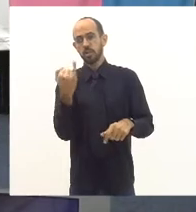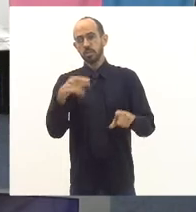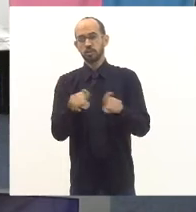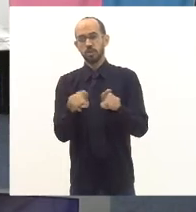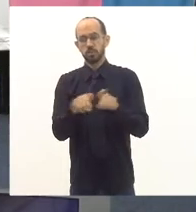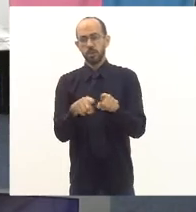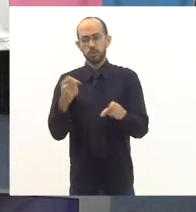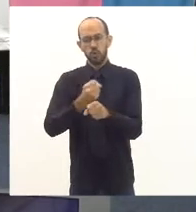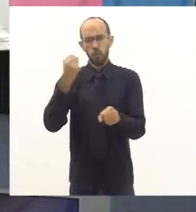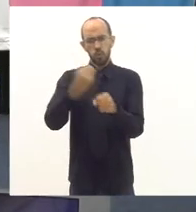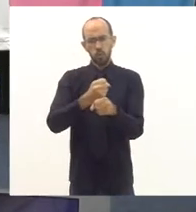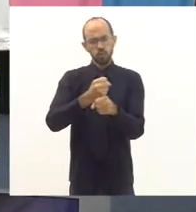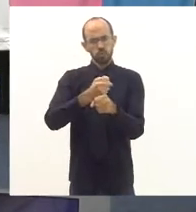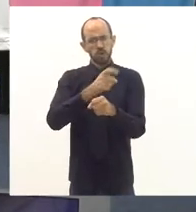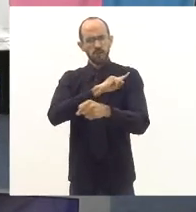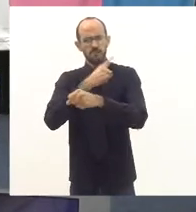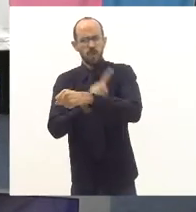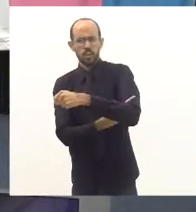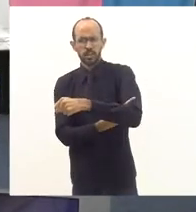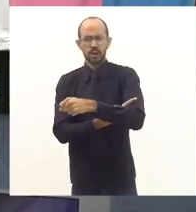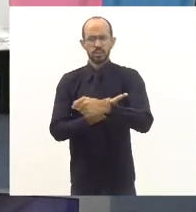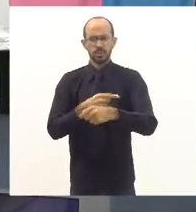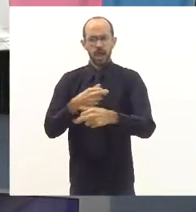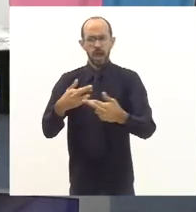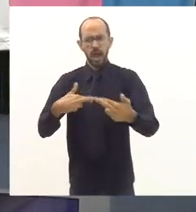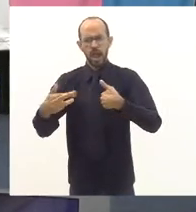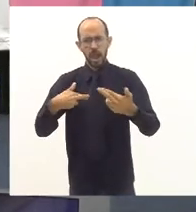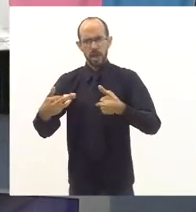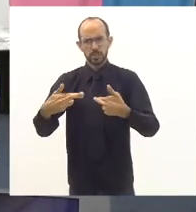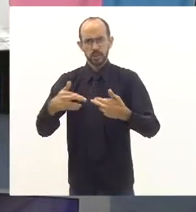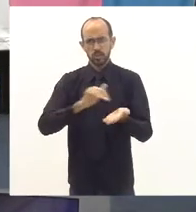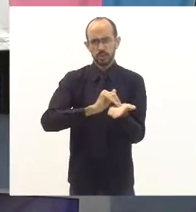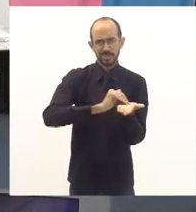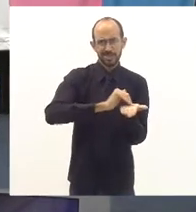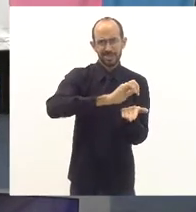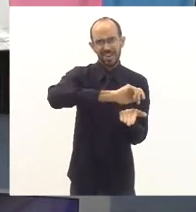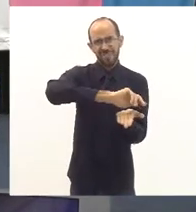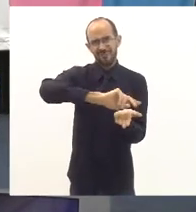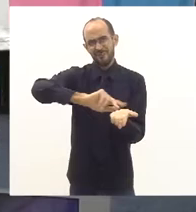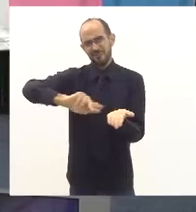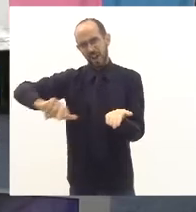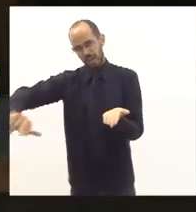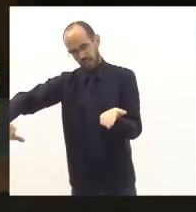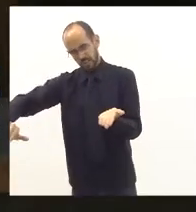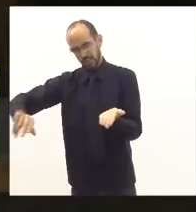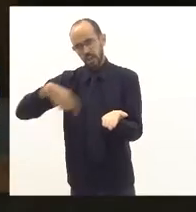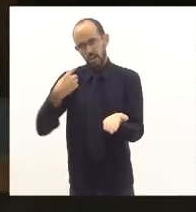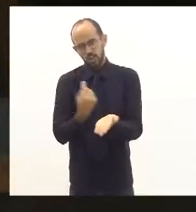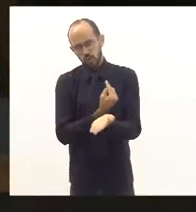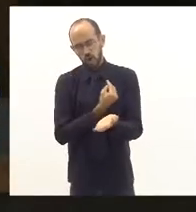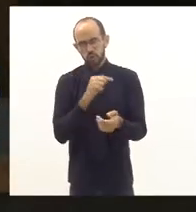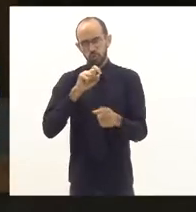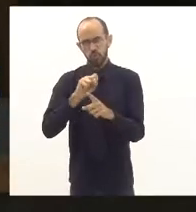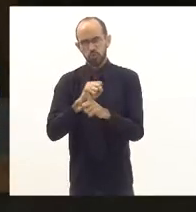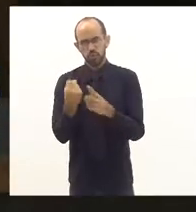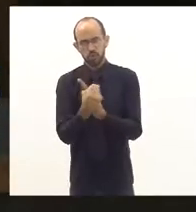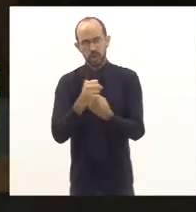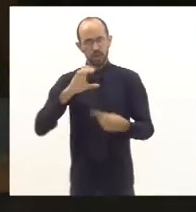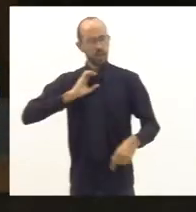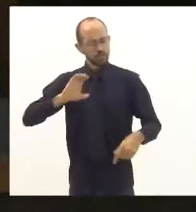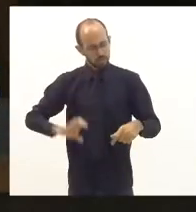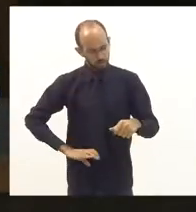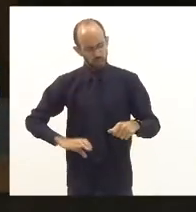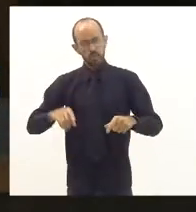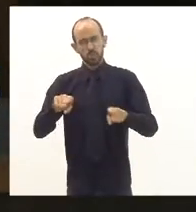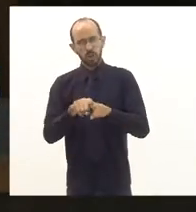construir e fortalecer essas relações entre essas secretarias, e a gente espera que, enquanto sociedade civil, poder contar com a sua